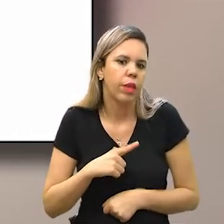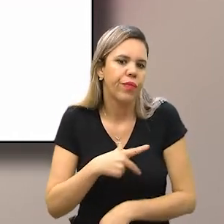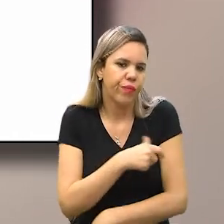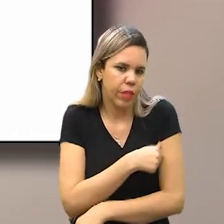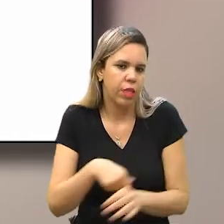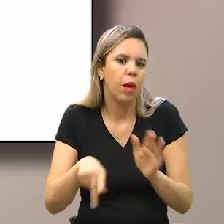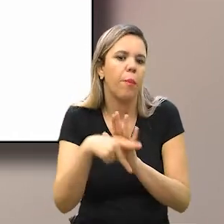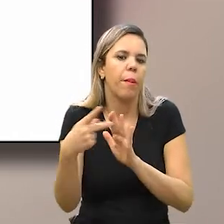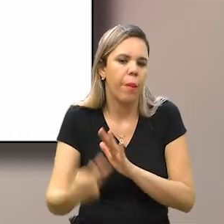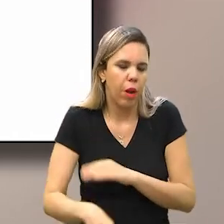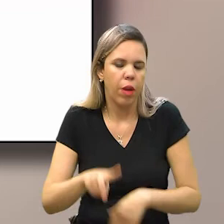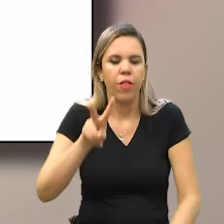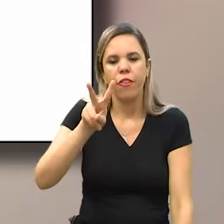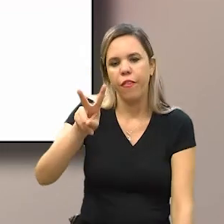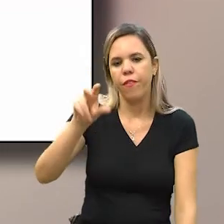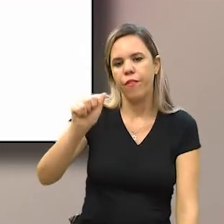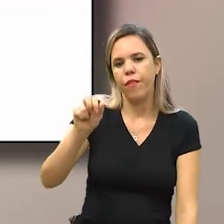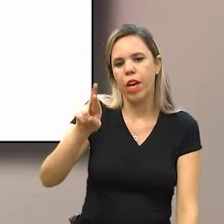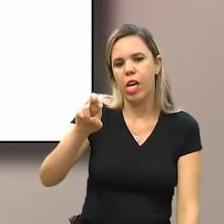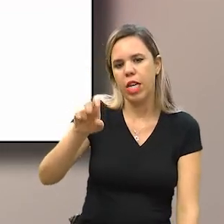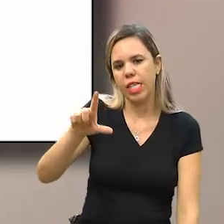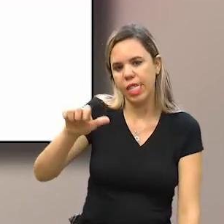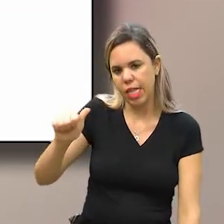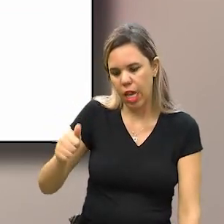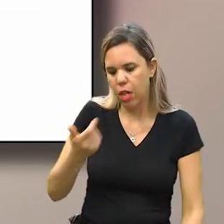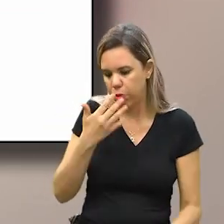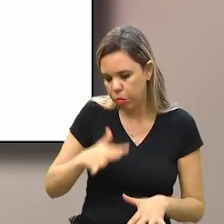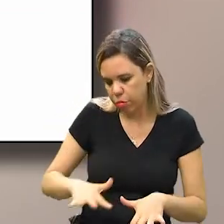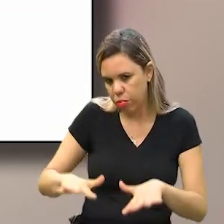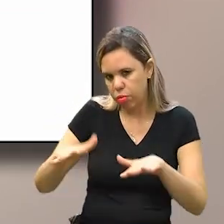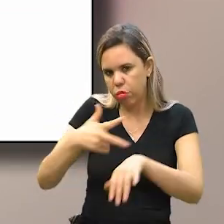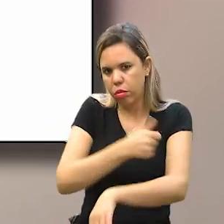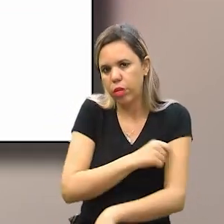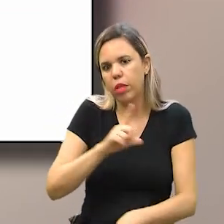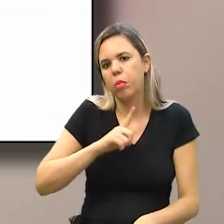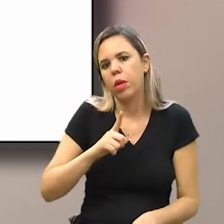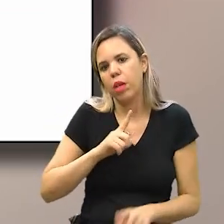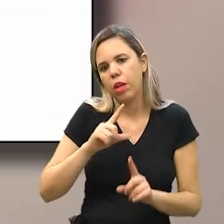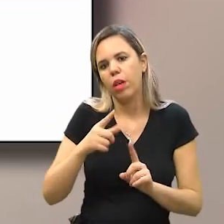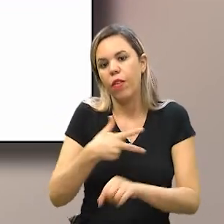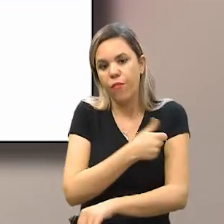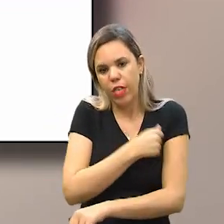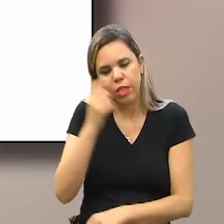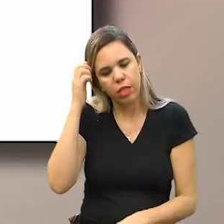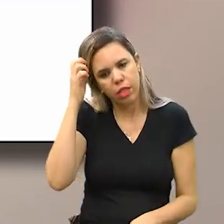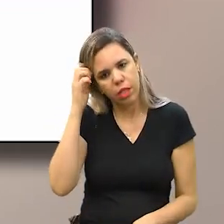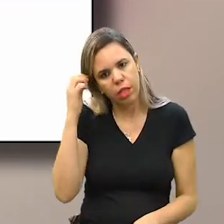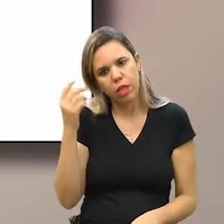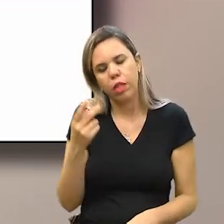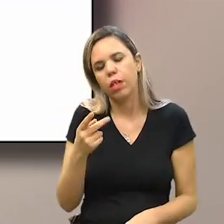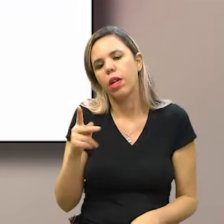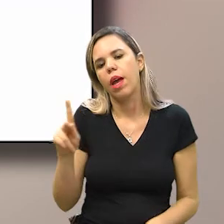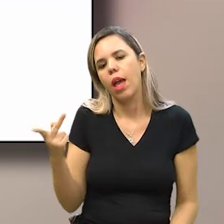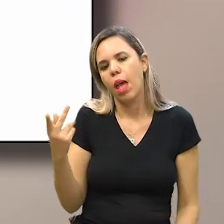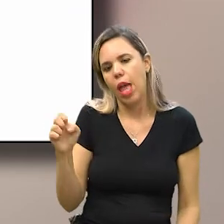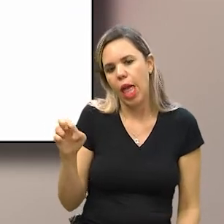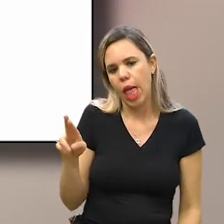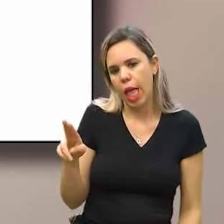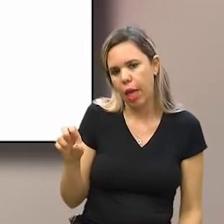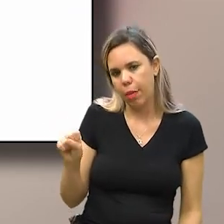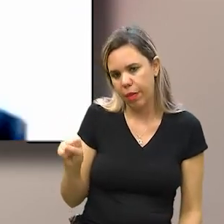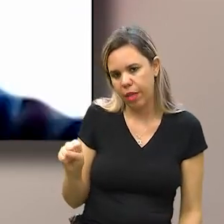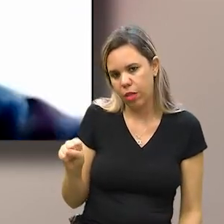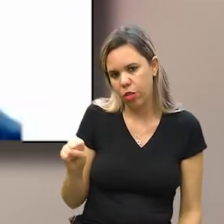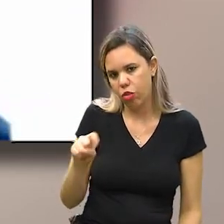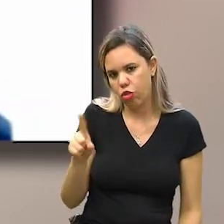existe a vacina para a varicela, que se faz na infância, e existe também a vacina para o herpes zoster, que